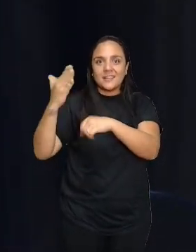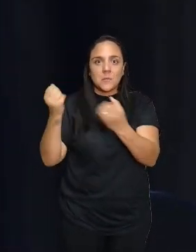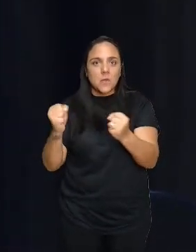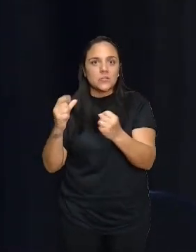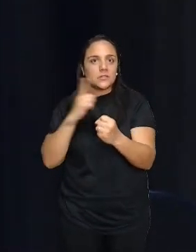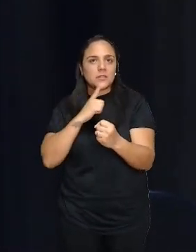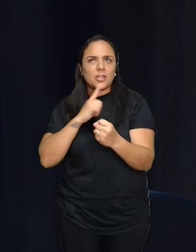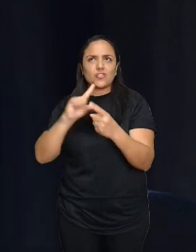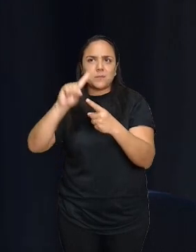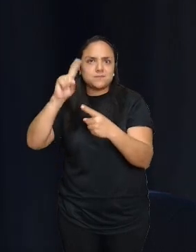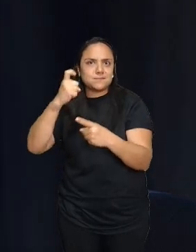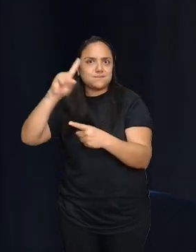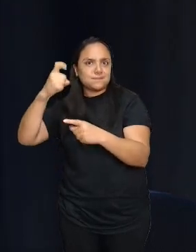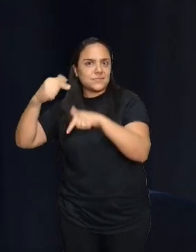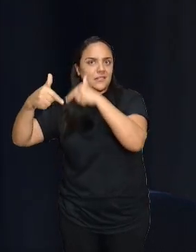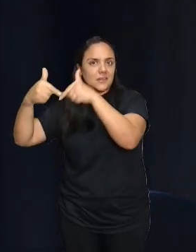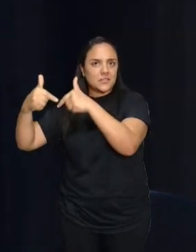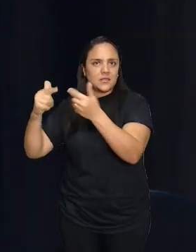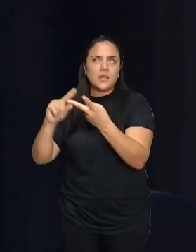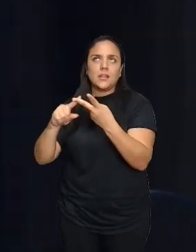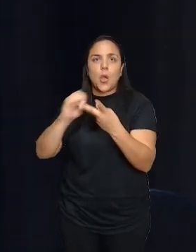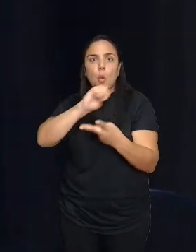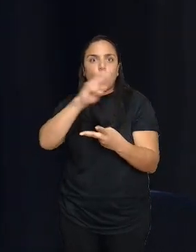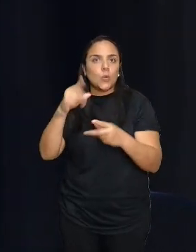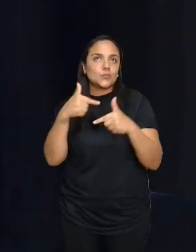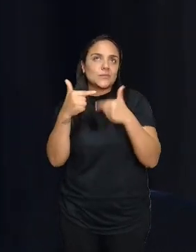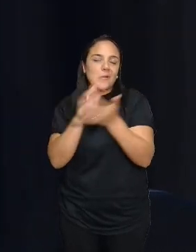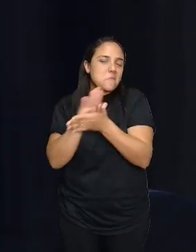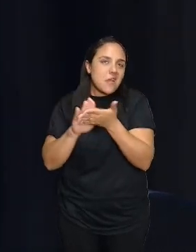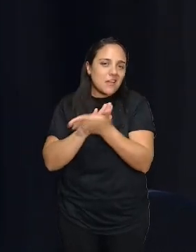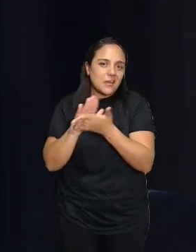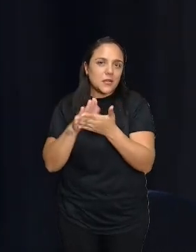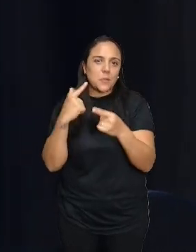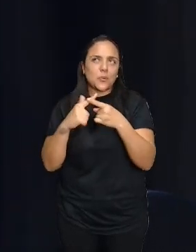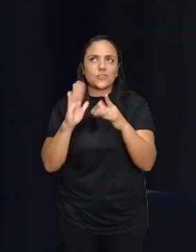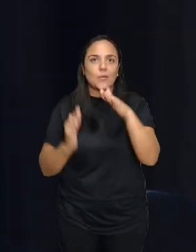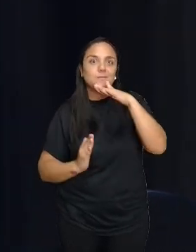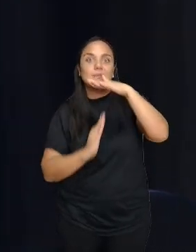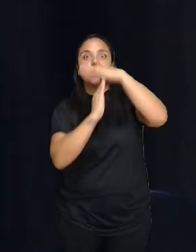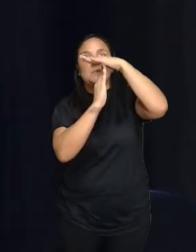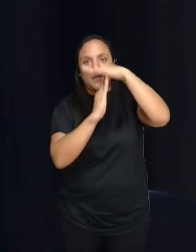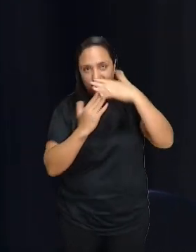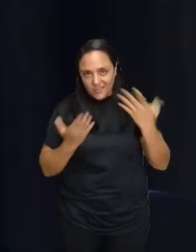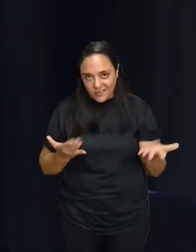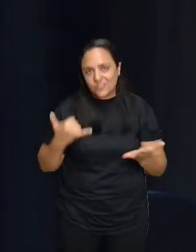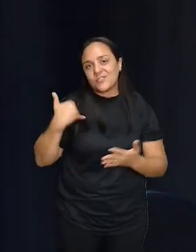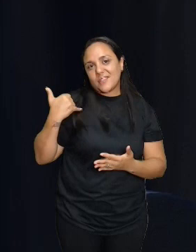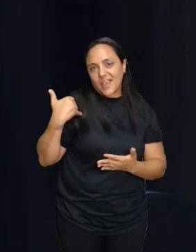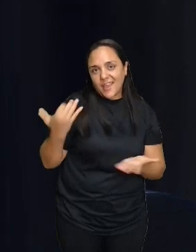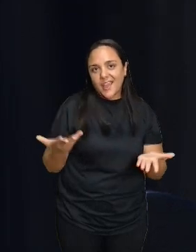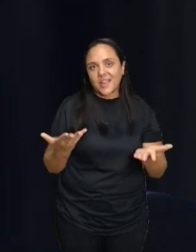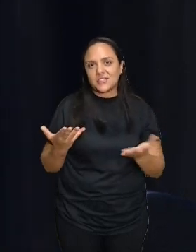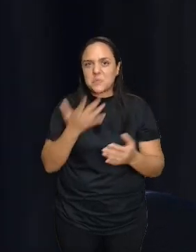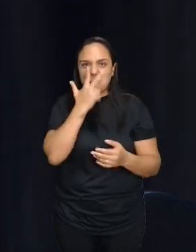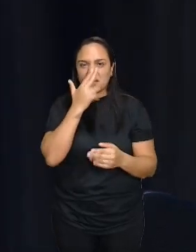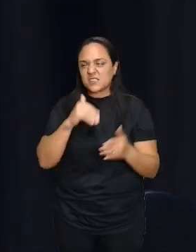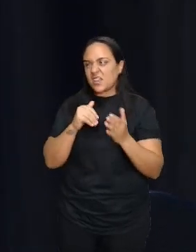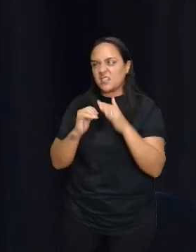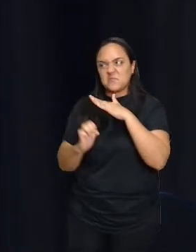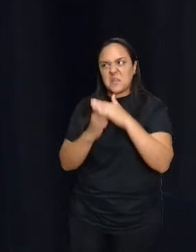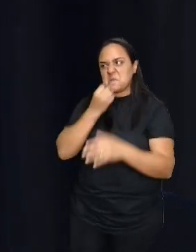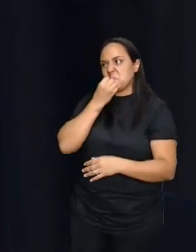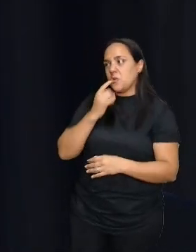atuou ou está desempregado porque já chegou na idade ali que não é mais bom o suficiente, ou está procurando